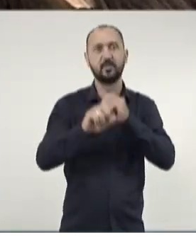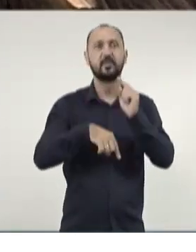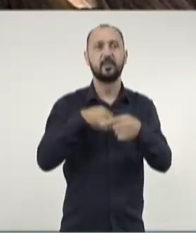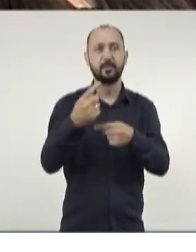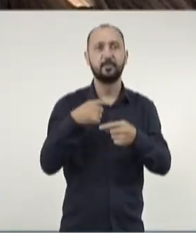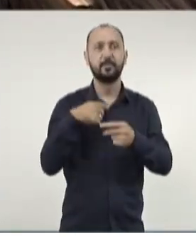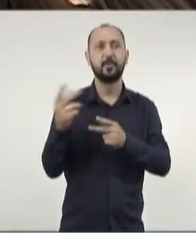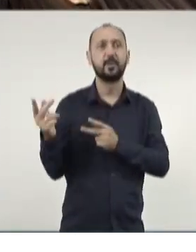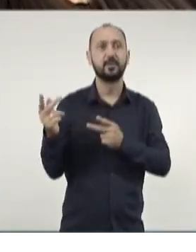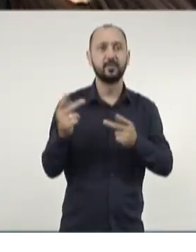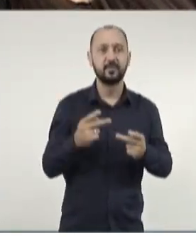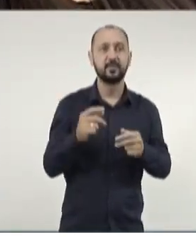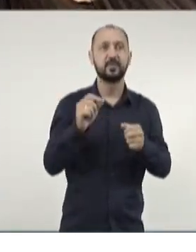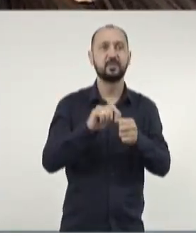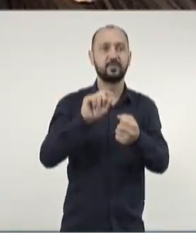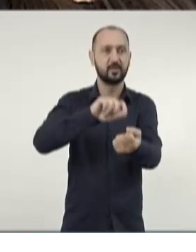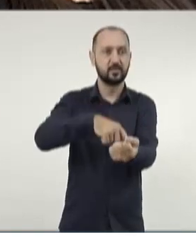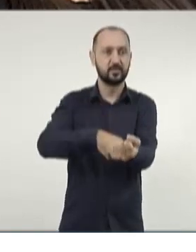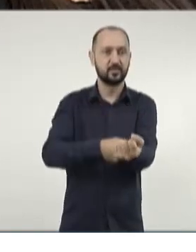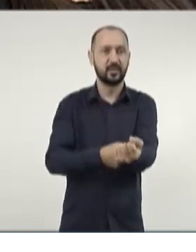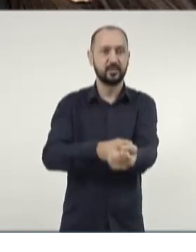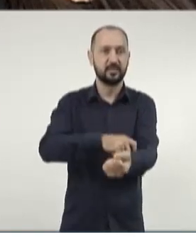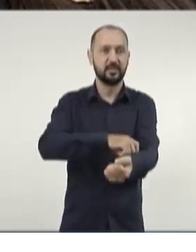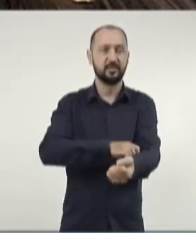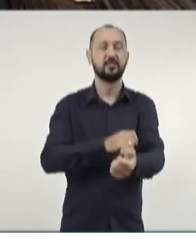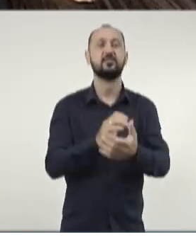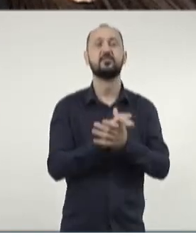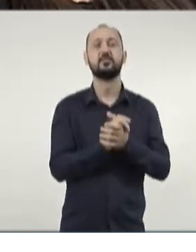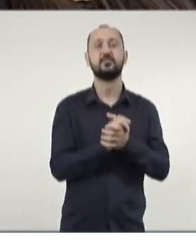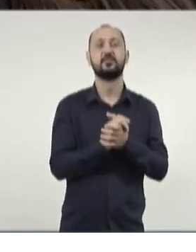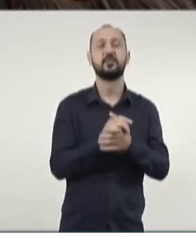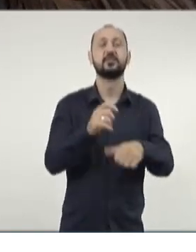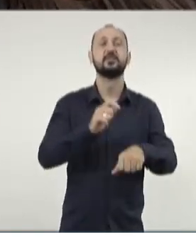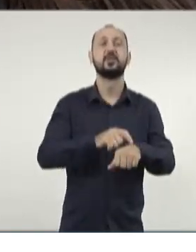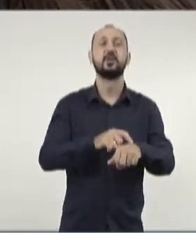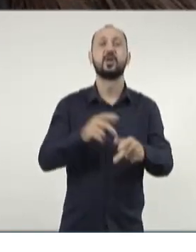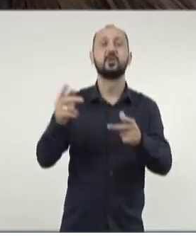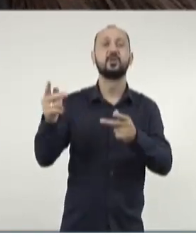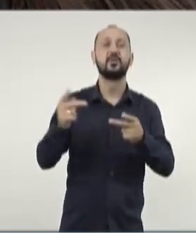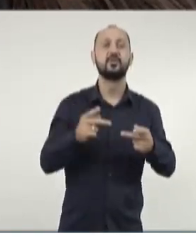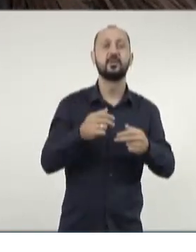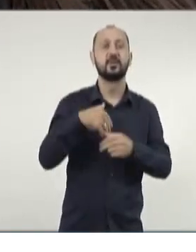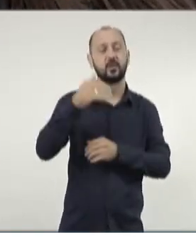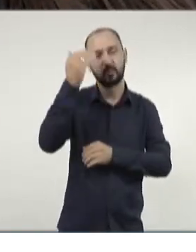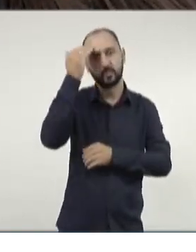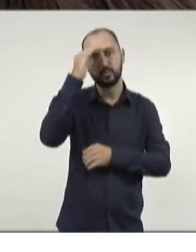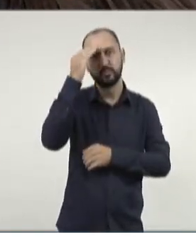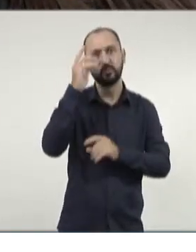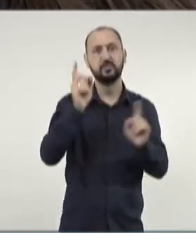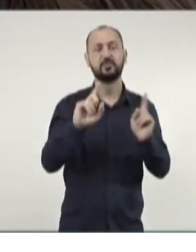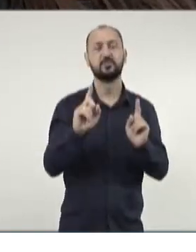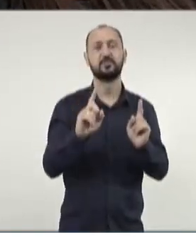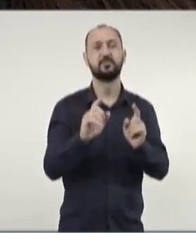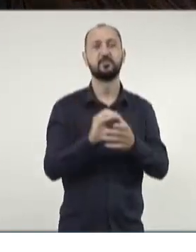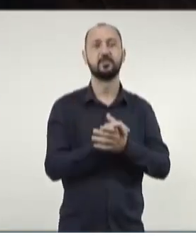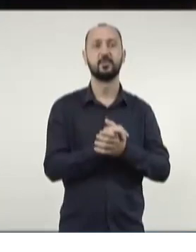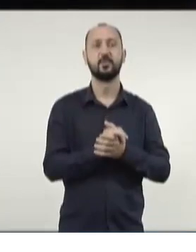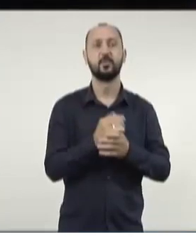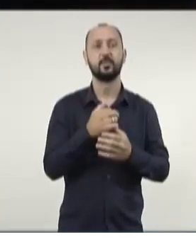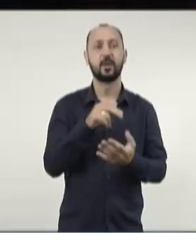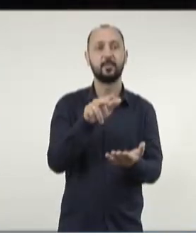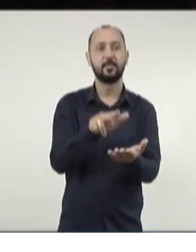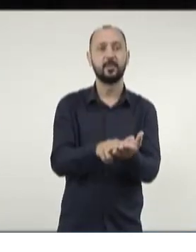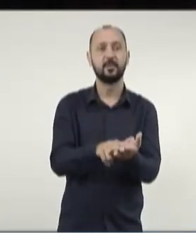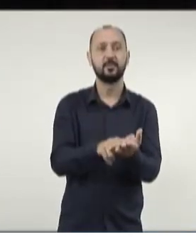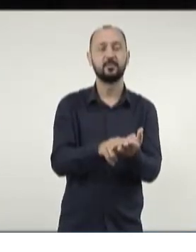da visita nós vamos passar o acesso. E quando chegou o horário da visita, eu não entendia, porque a paciente não